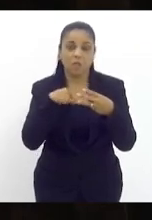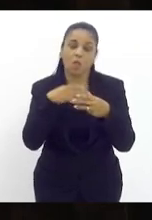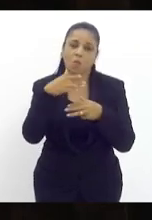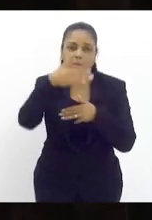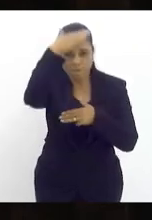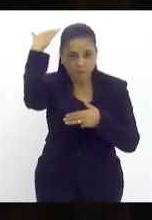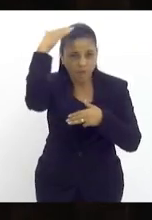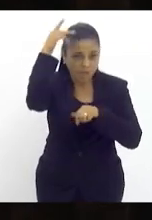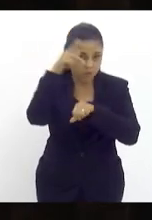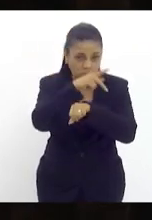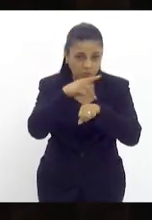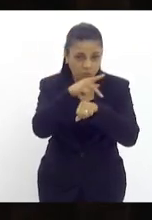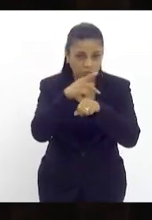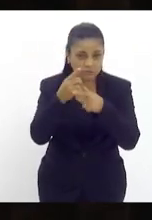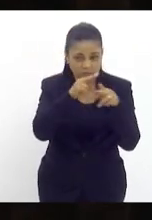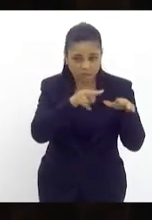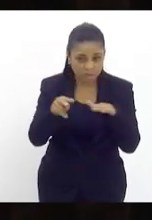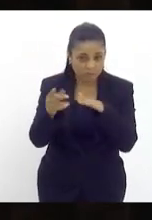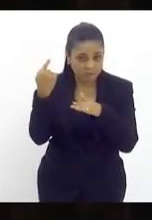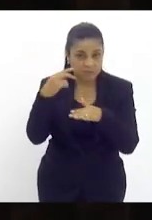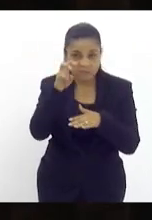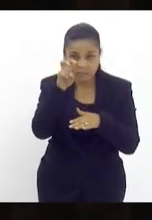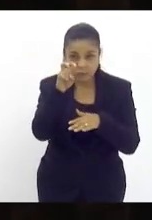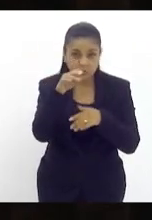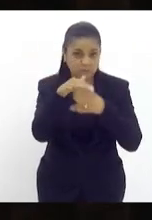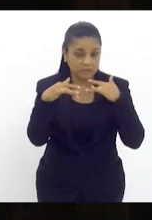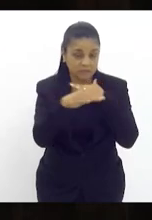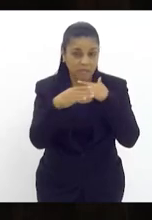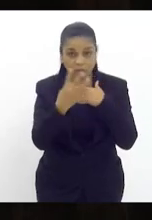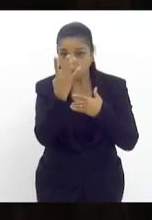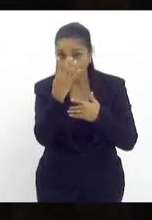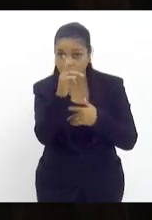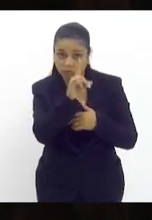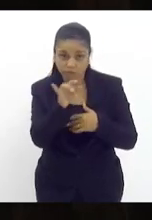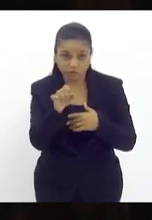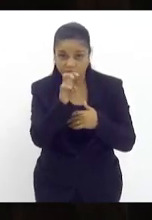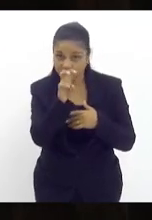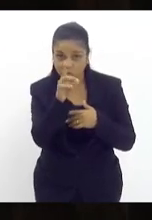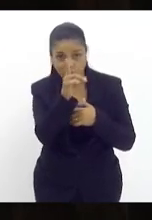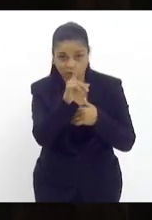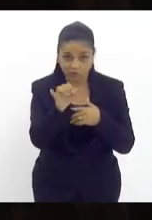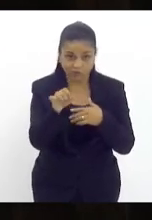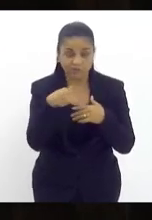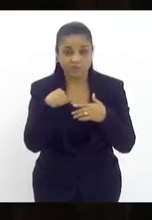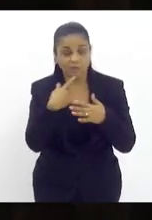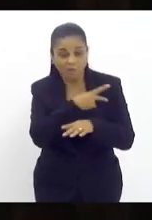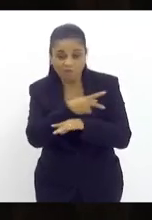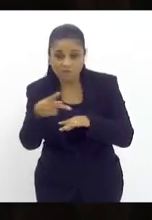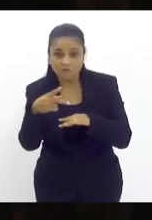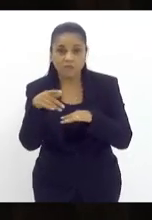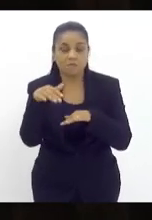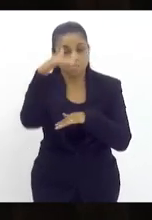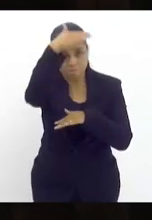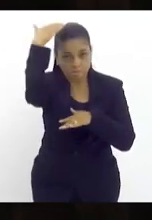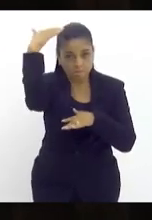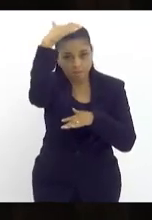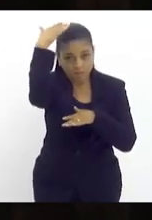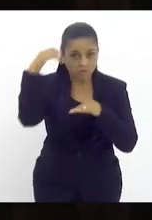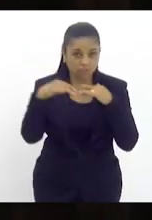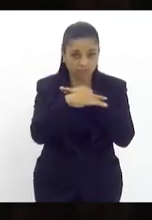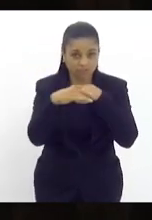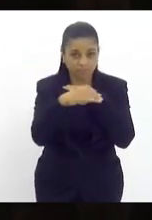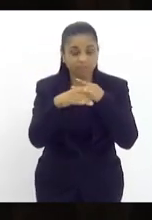semana passada, em 5 cidades, em 4 dias, em 5 dias, né, praticamente, 4 dias, né, falando